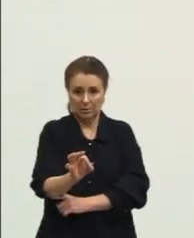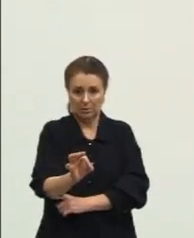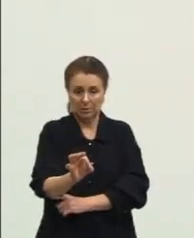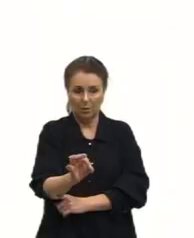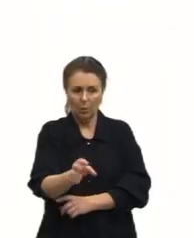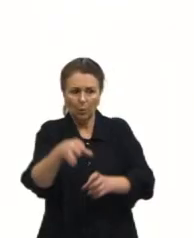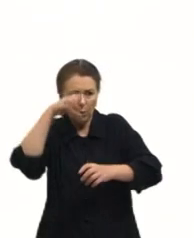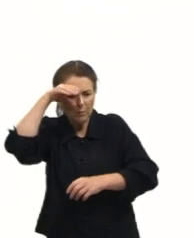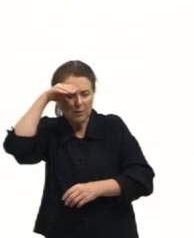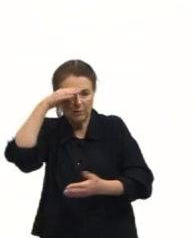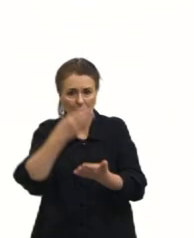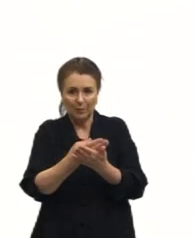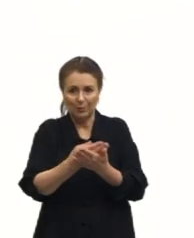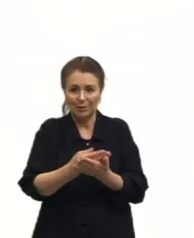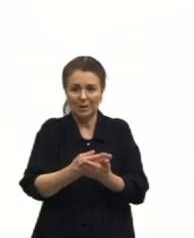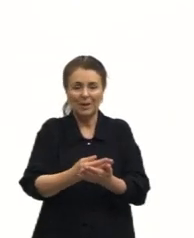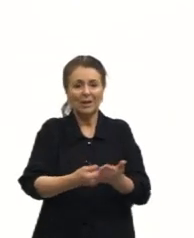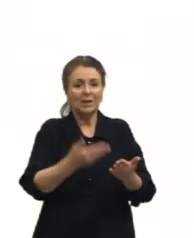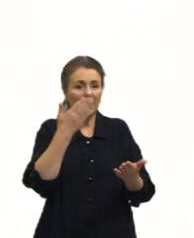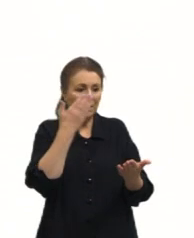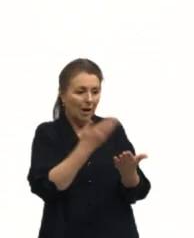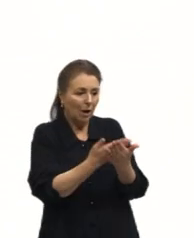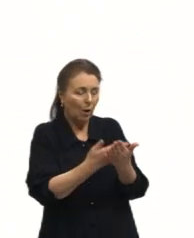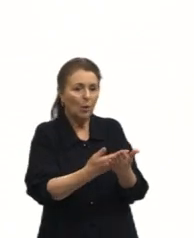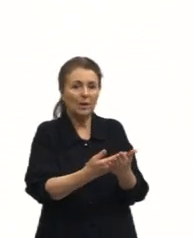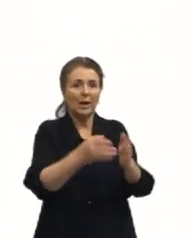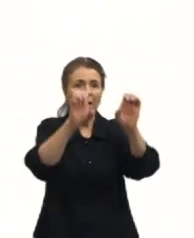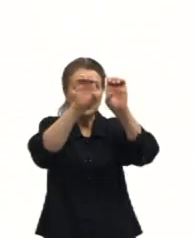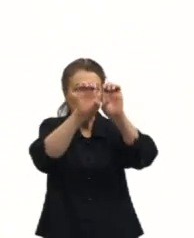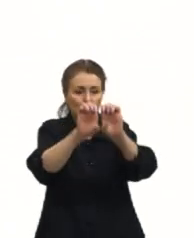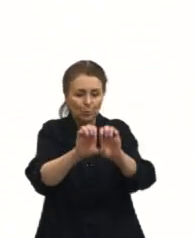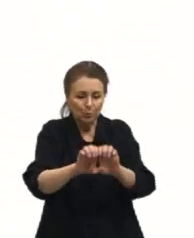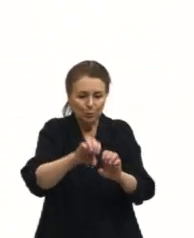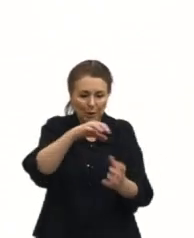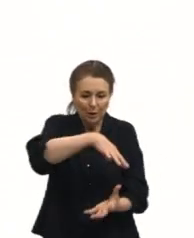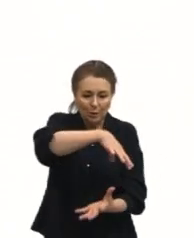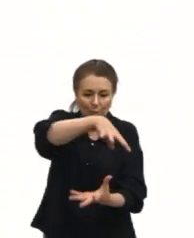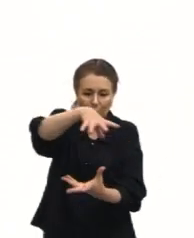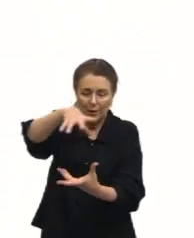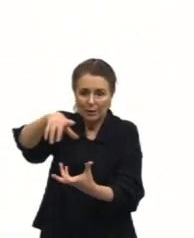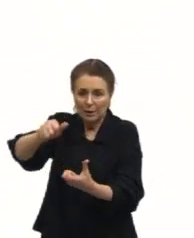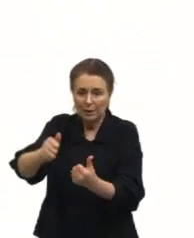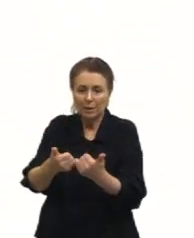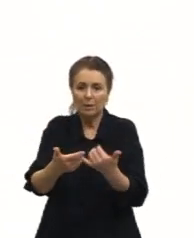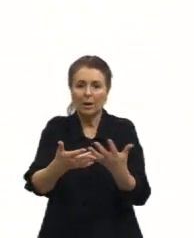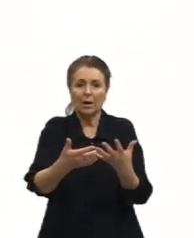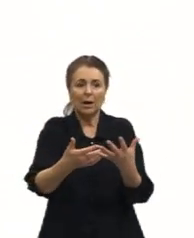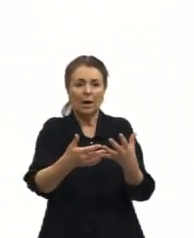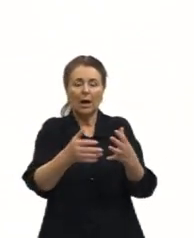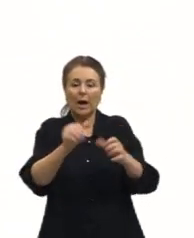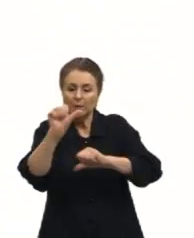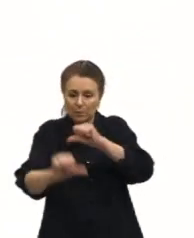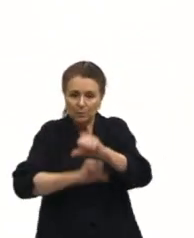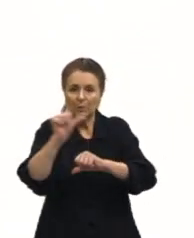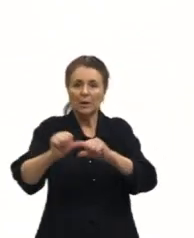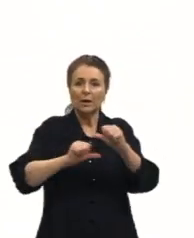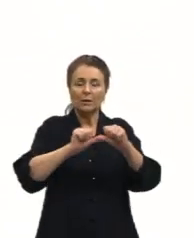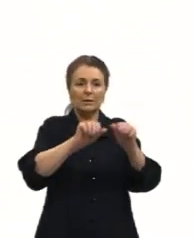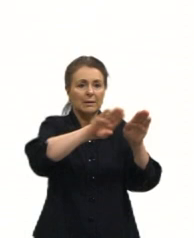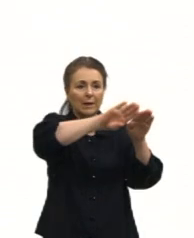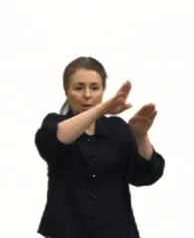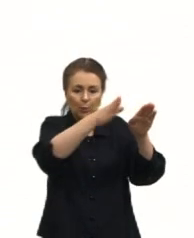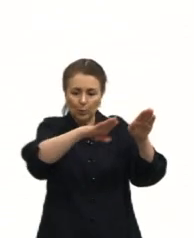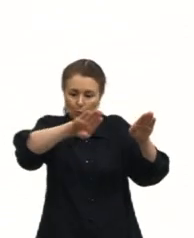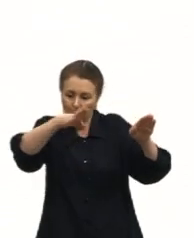E ali estão as aulas né conhecendo a estrutura do Planeta conhecendo as forças modeladoras do relevo por exemplo dentro dessa